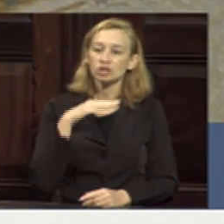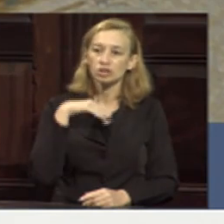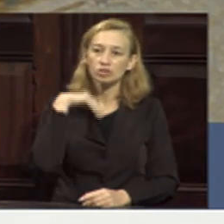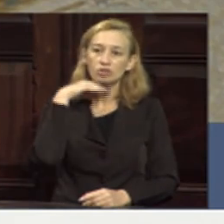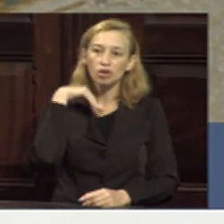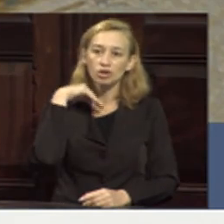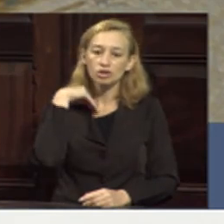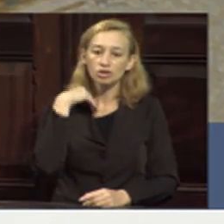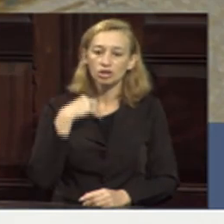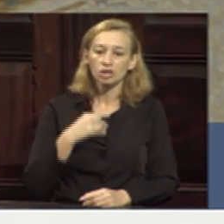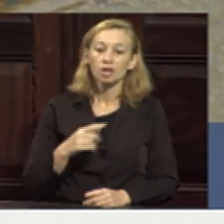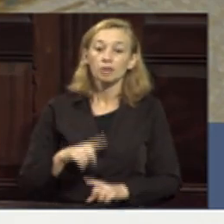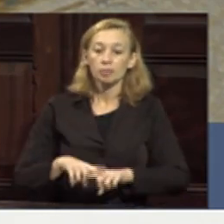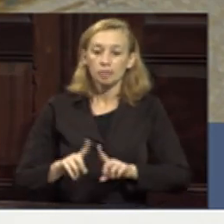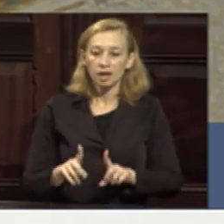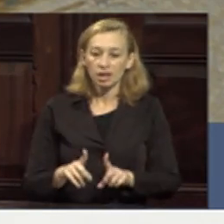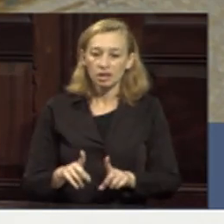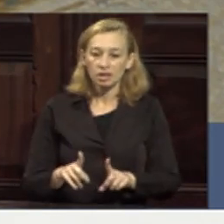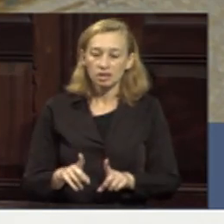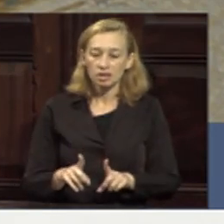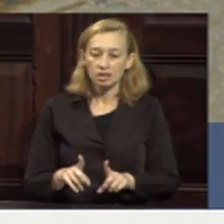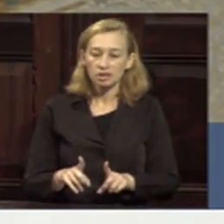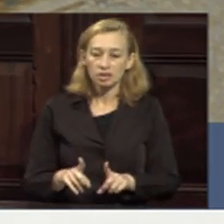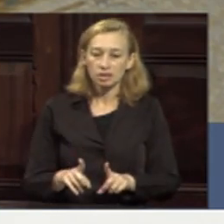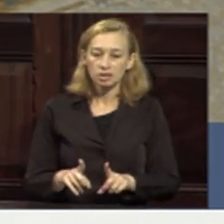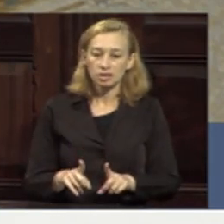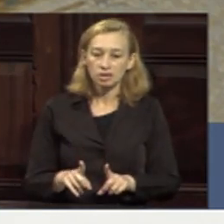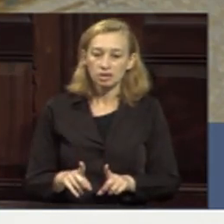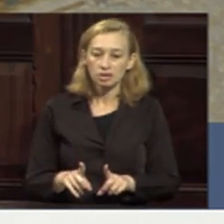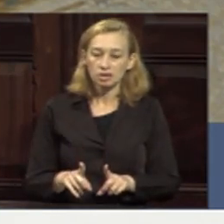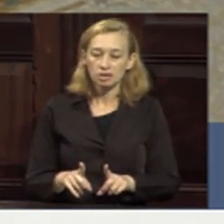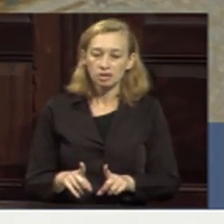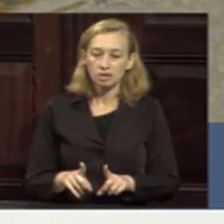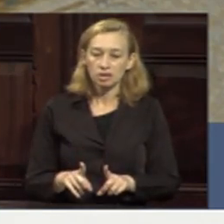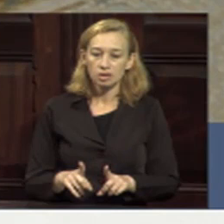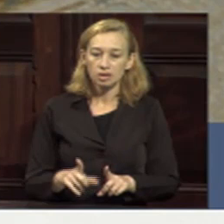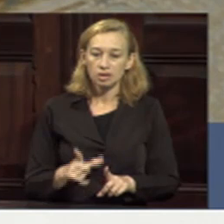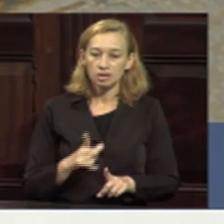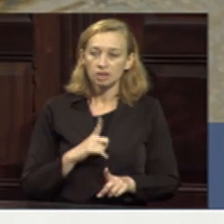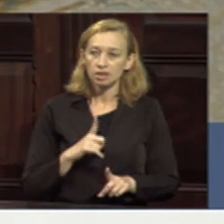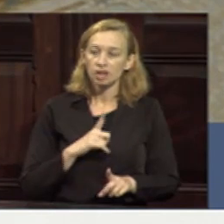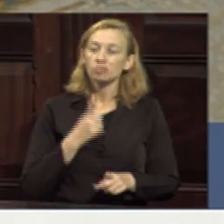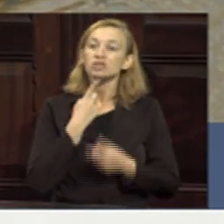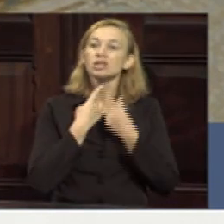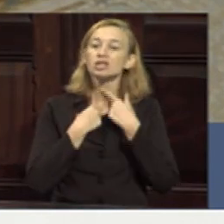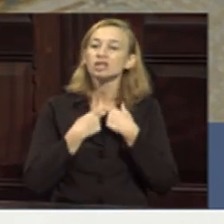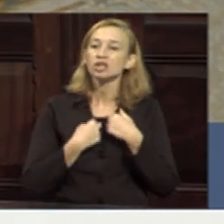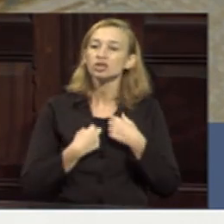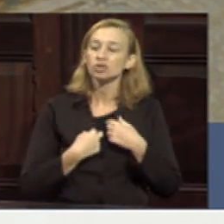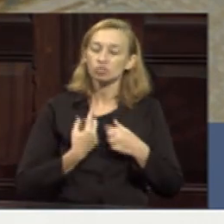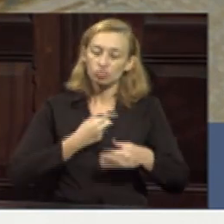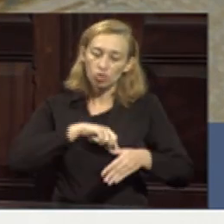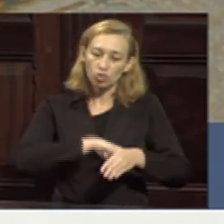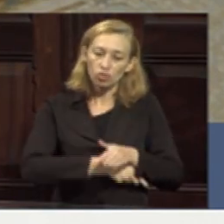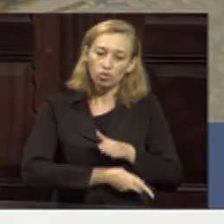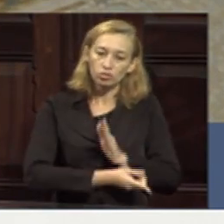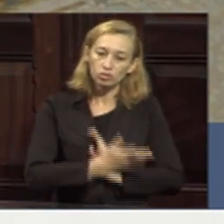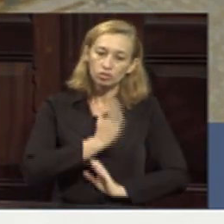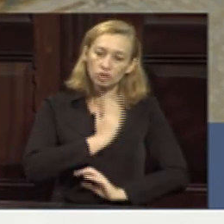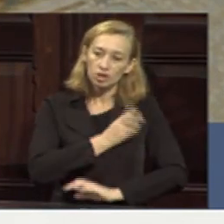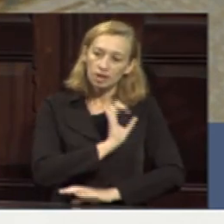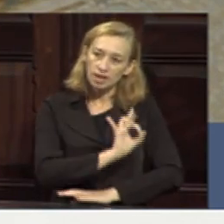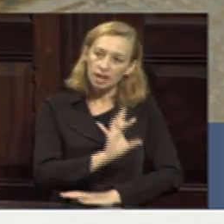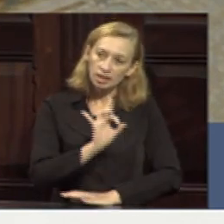mas que ganha um eco profundo no coração de cada cidadão fluminense, de uma voz que